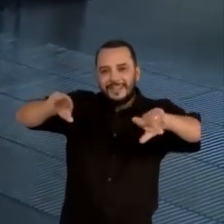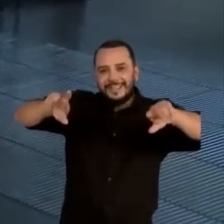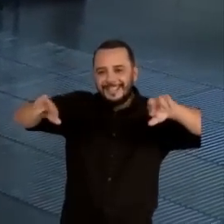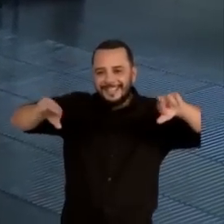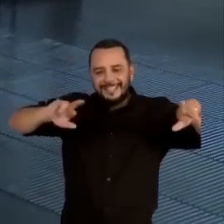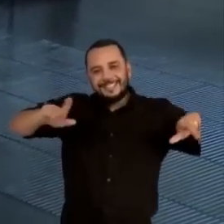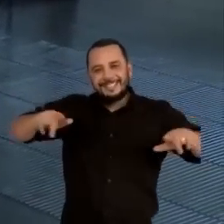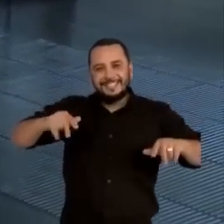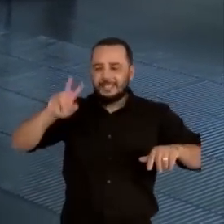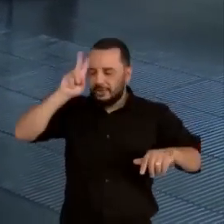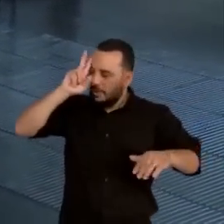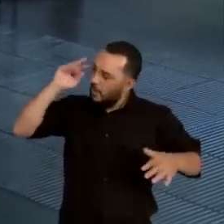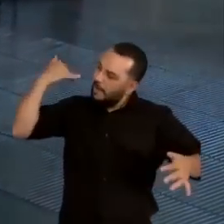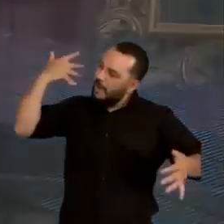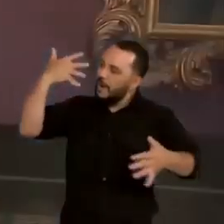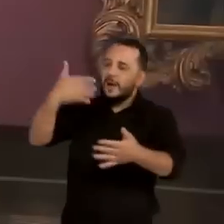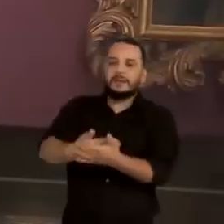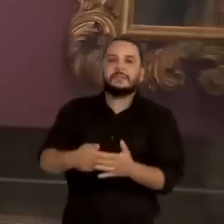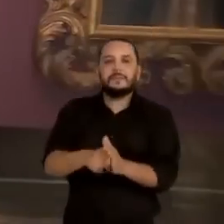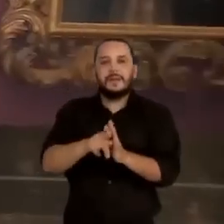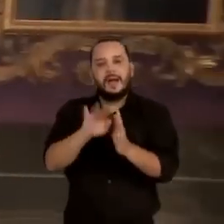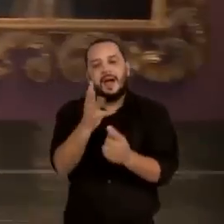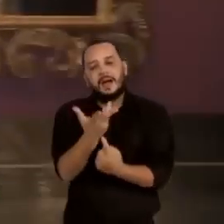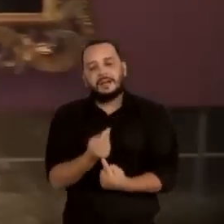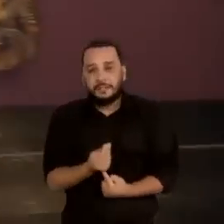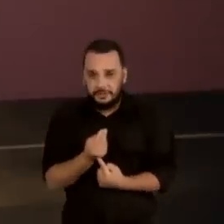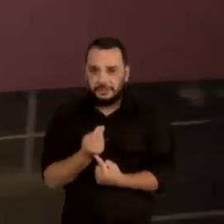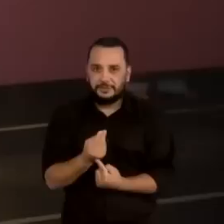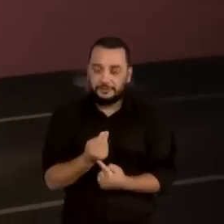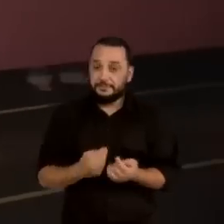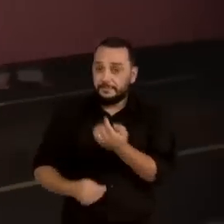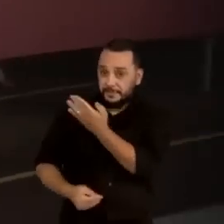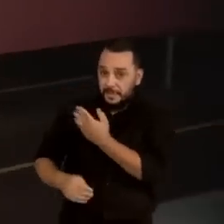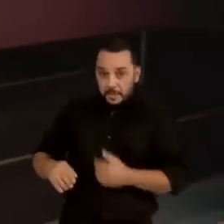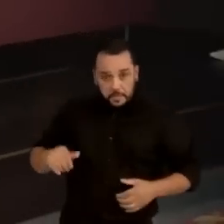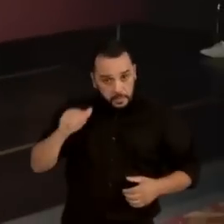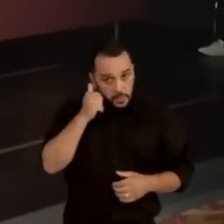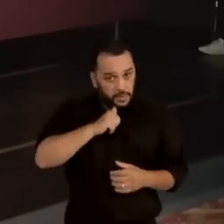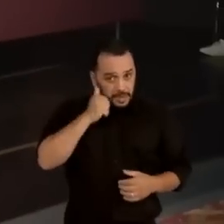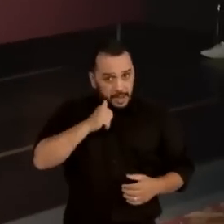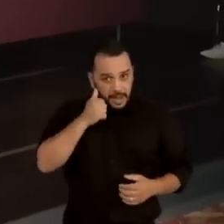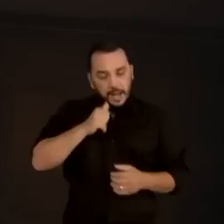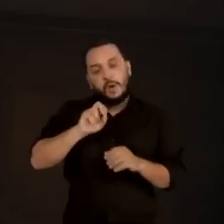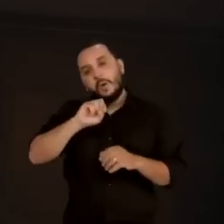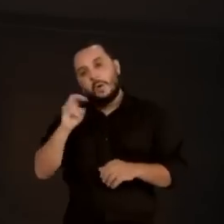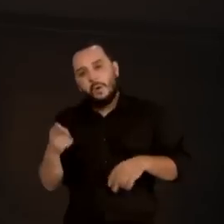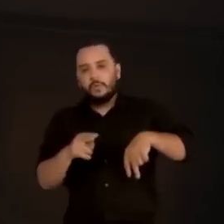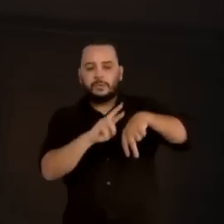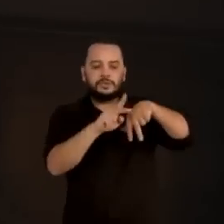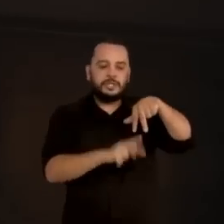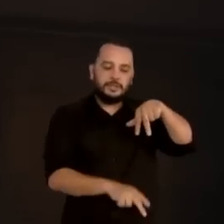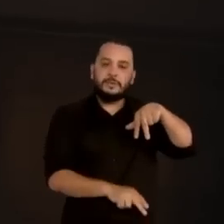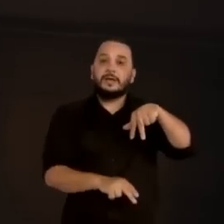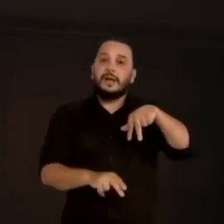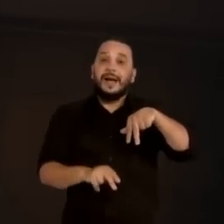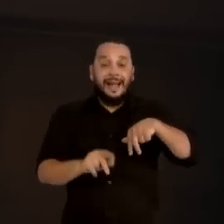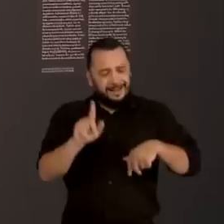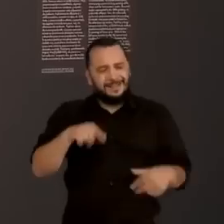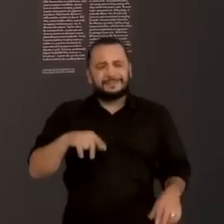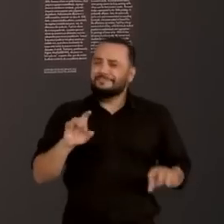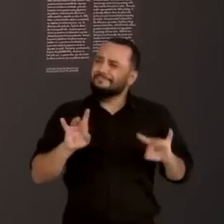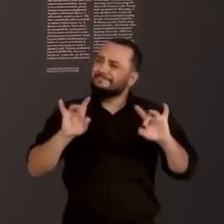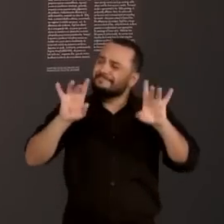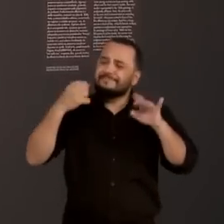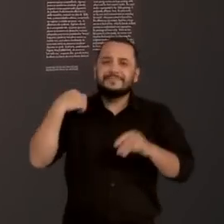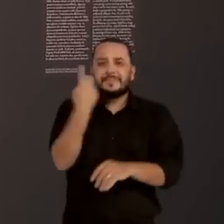história da arte, não é? E para a gente, as obras das mulheres, ou o recorte de gênero, é muito especial para a gente repensar